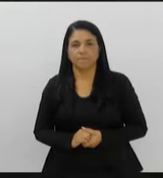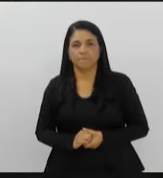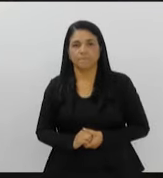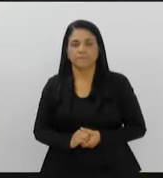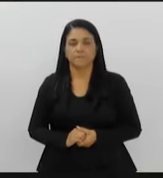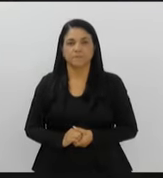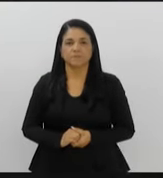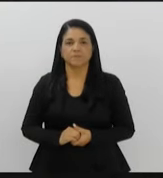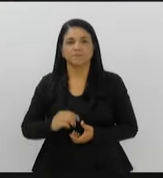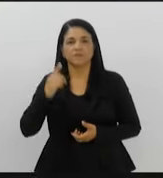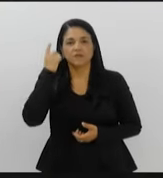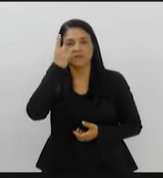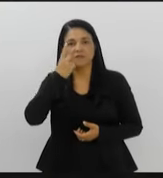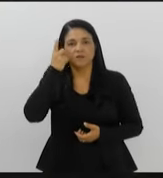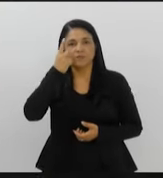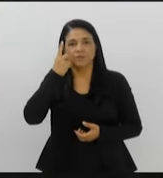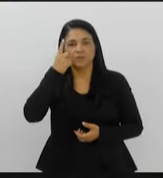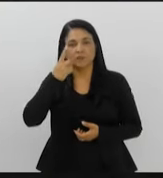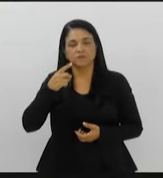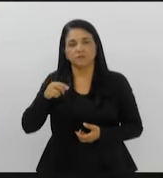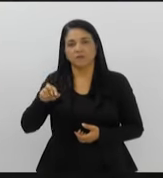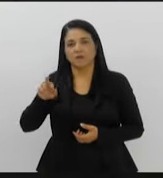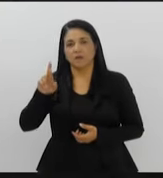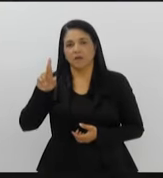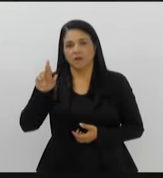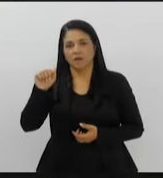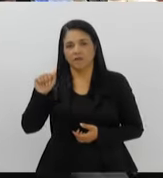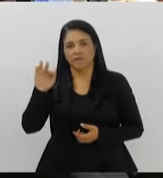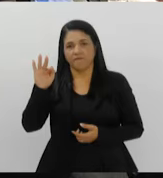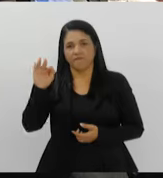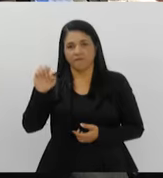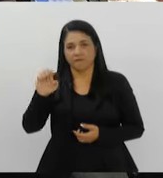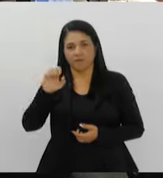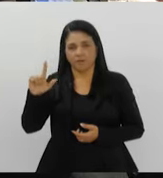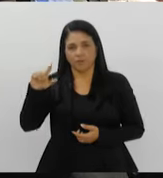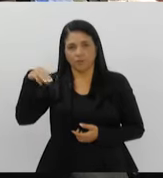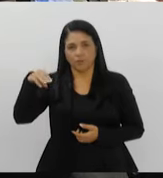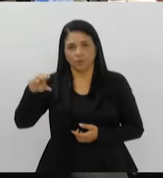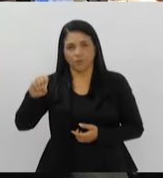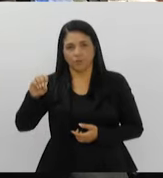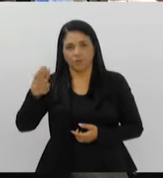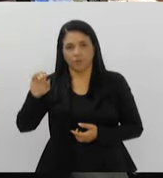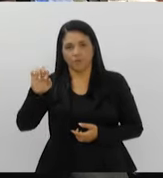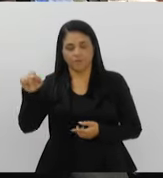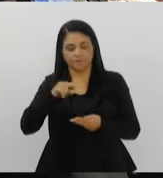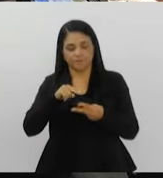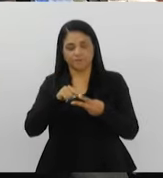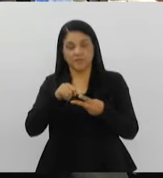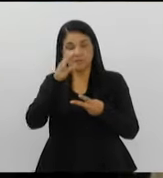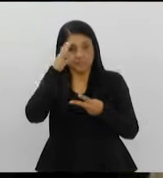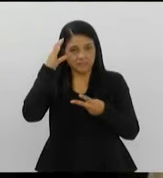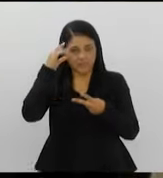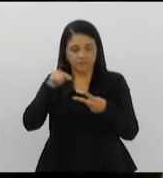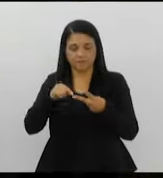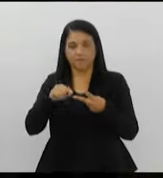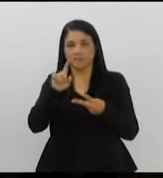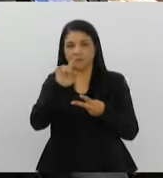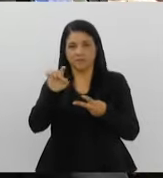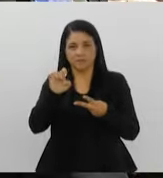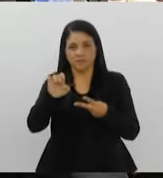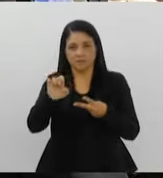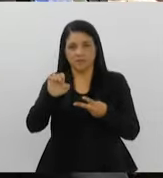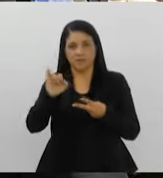Nosso nobre deputado Rafael Nobre. Célia Jordão e Zeidan.